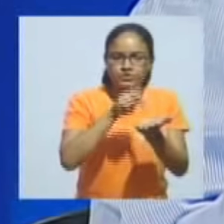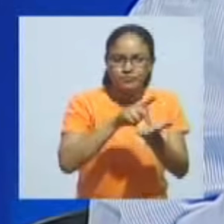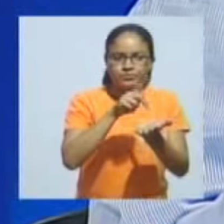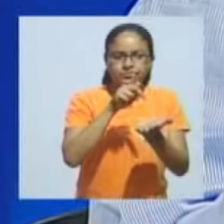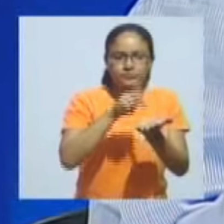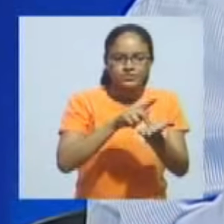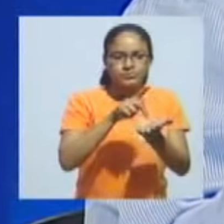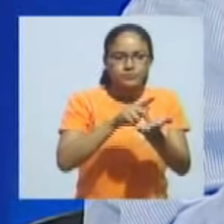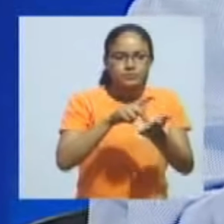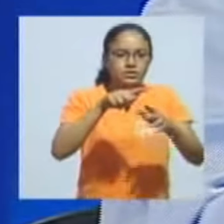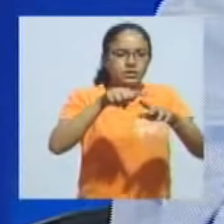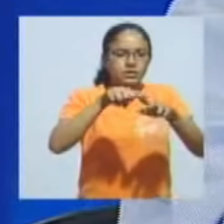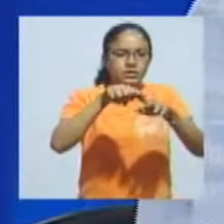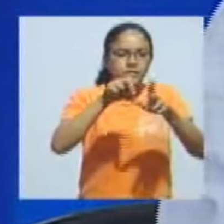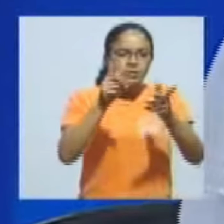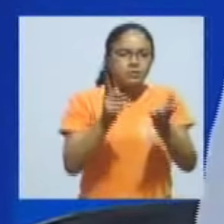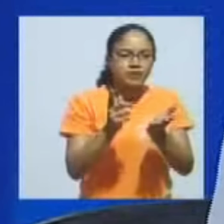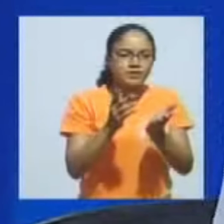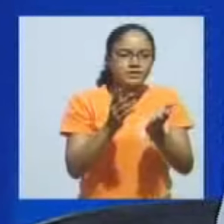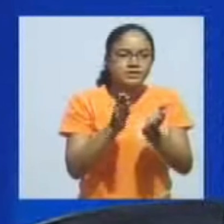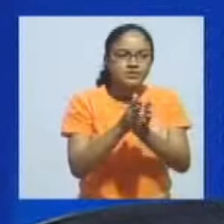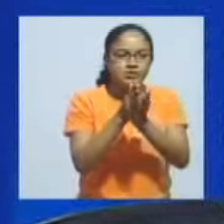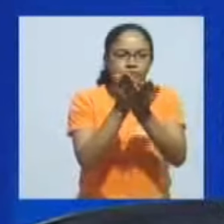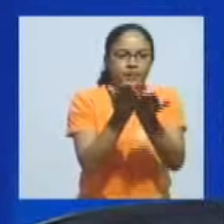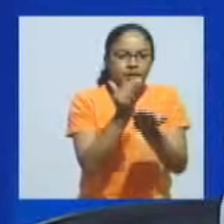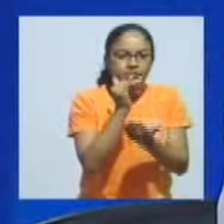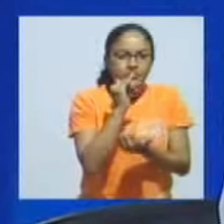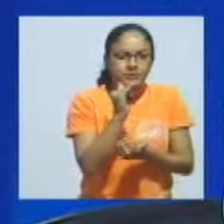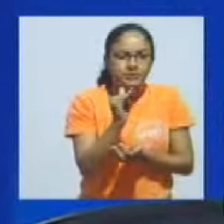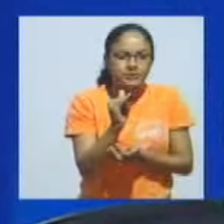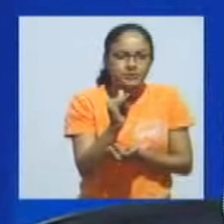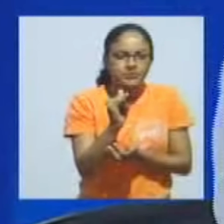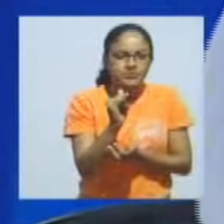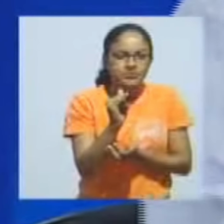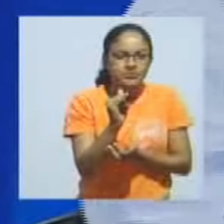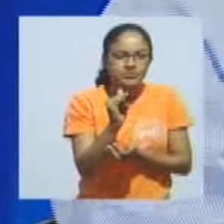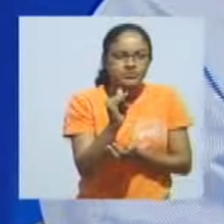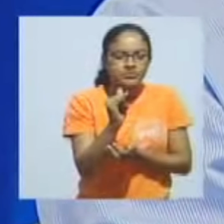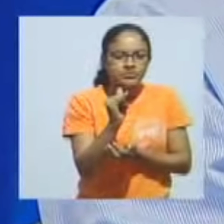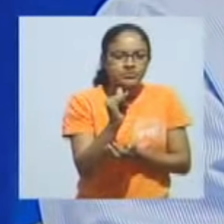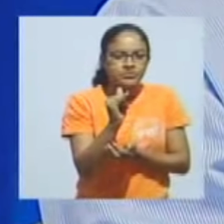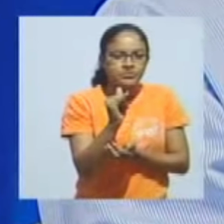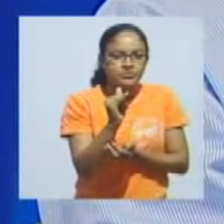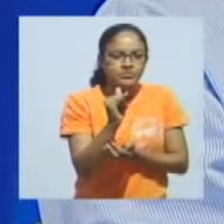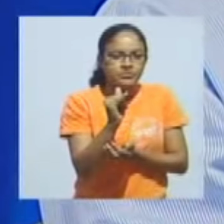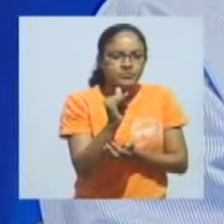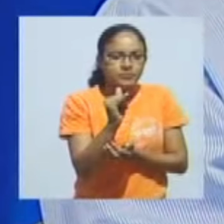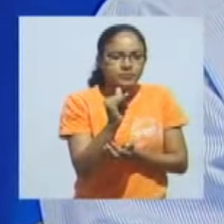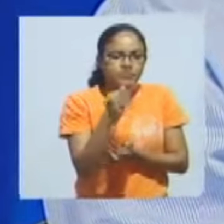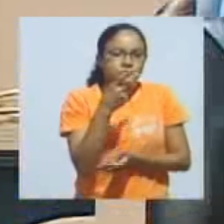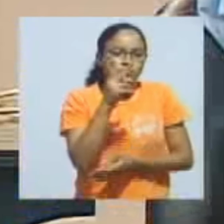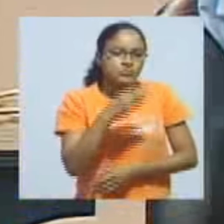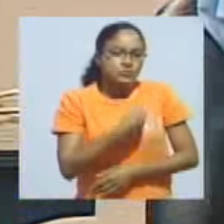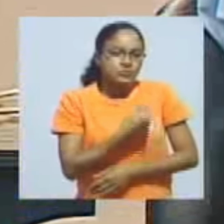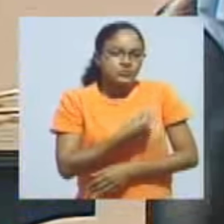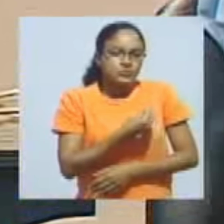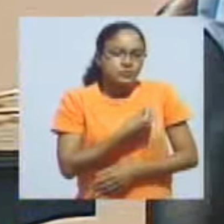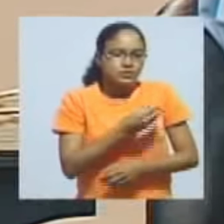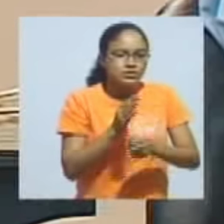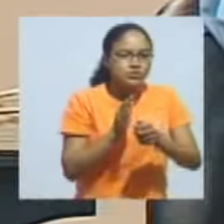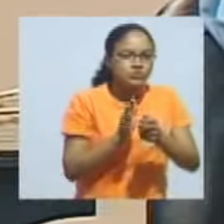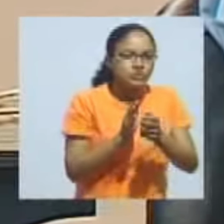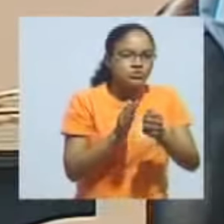Mas a palavra diz: vossa vida está escondida com Cristo em Deus. E aí,